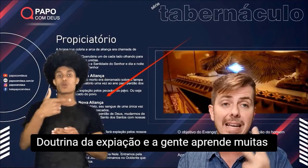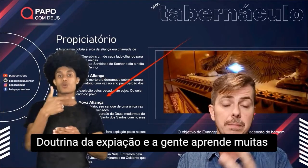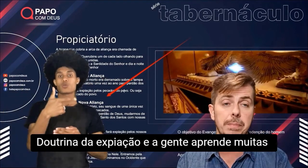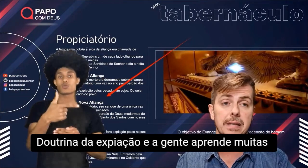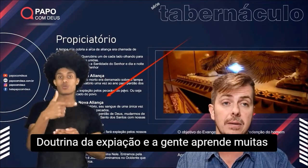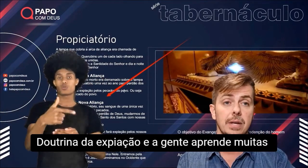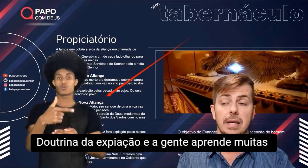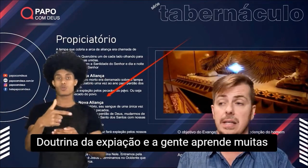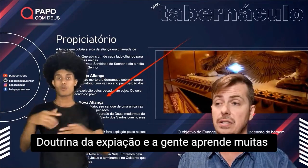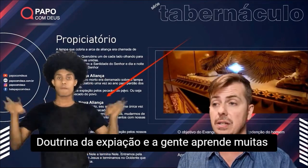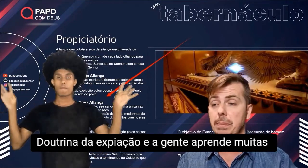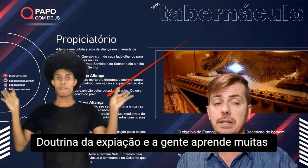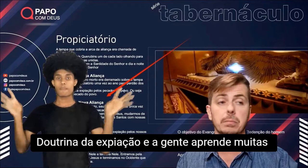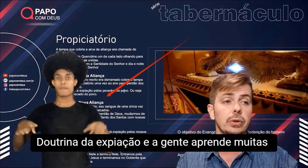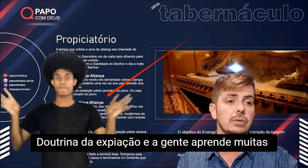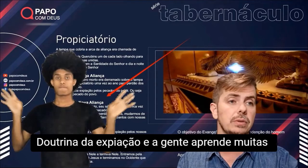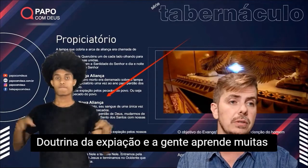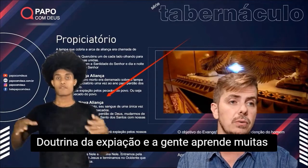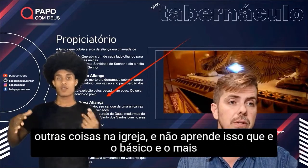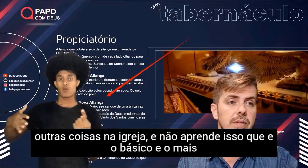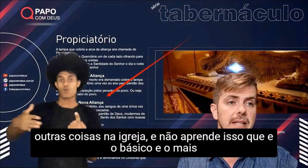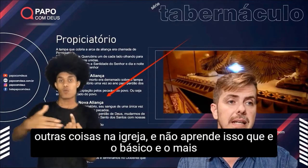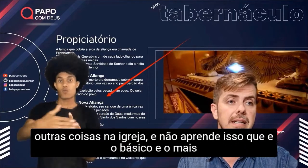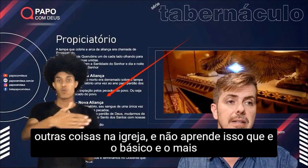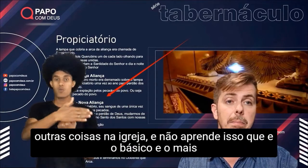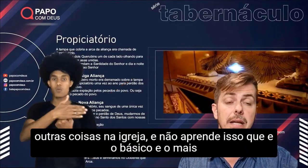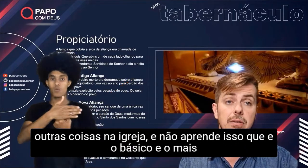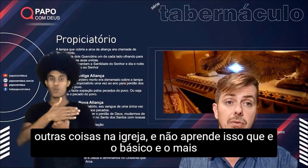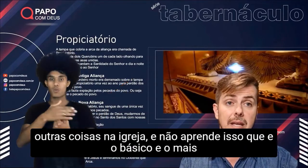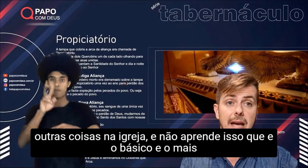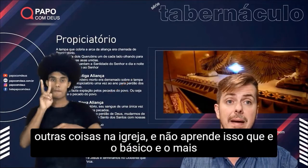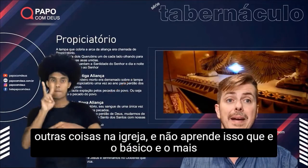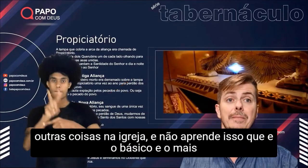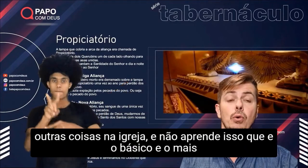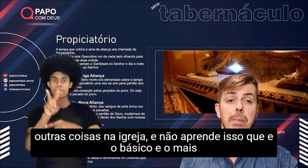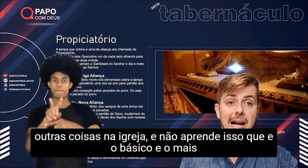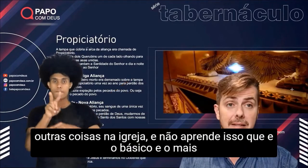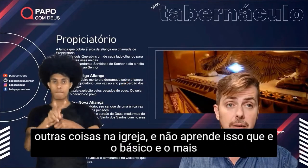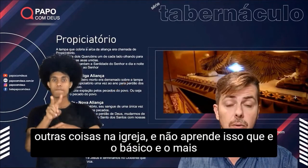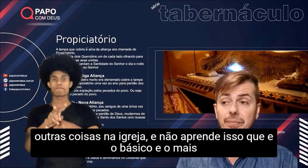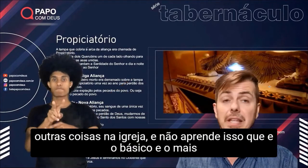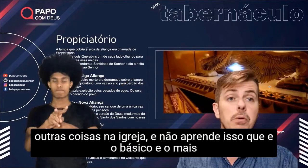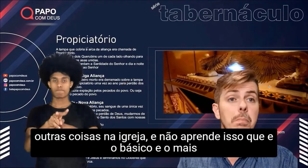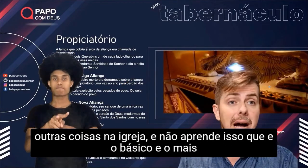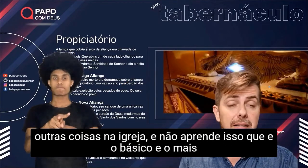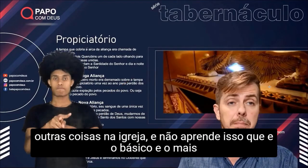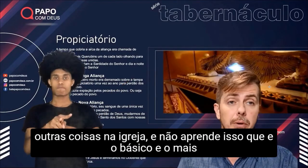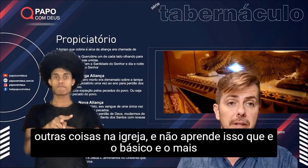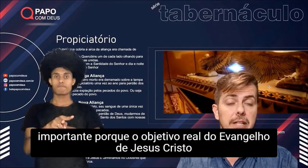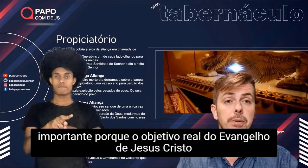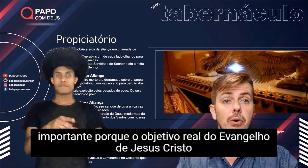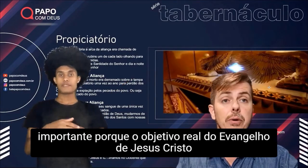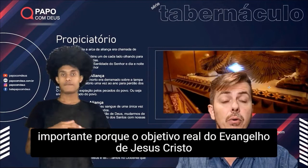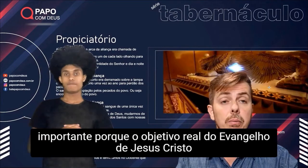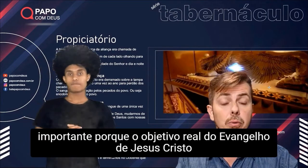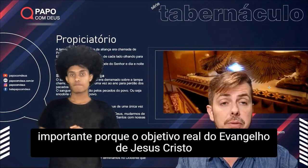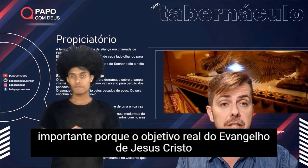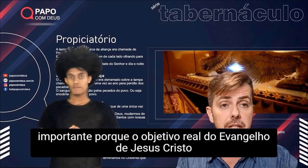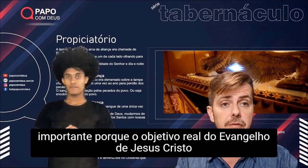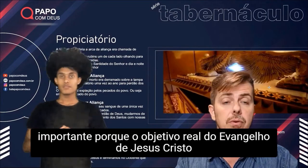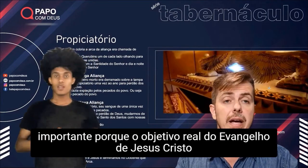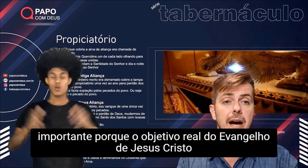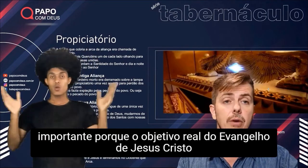doutrina da expiação, e a gente aprende muitas outras coisas às vezes na igreja e não aprende isso que é o básico e o mais importante, porque